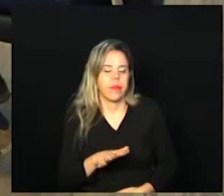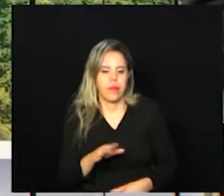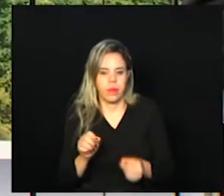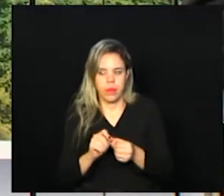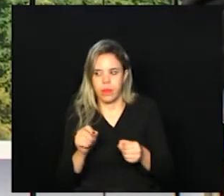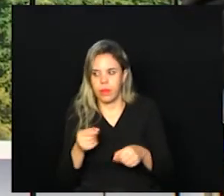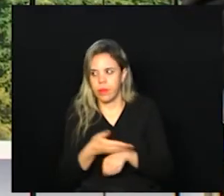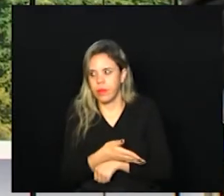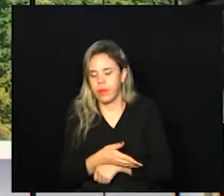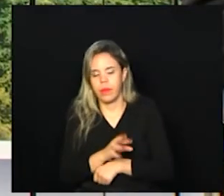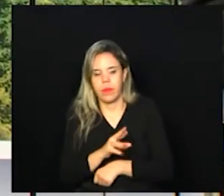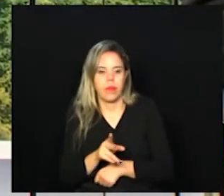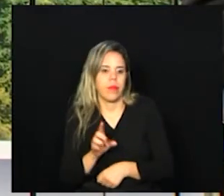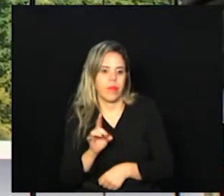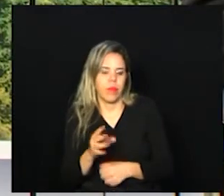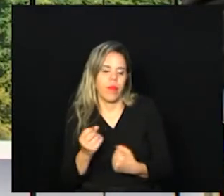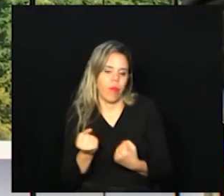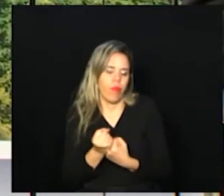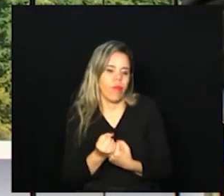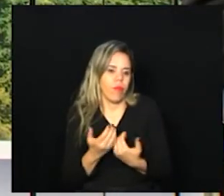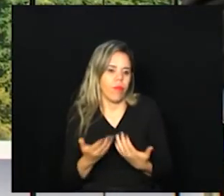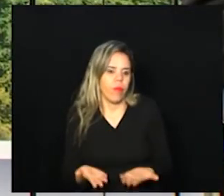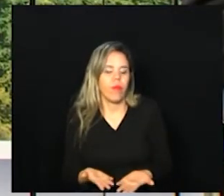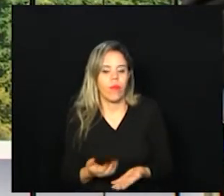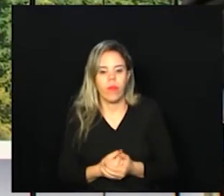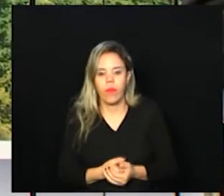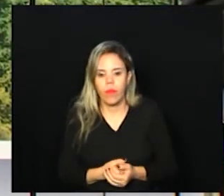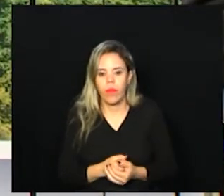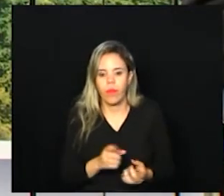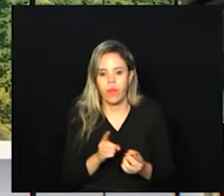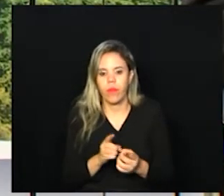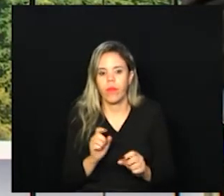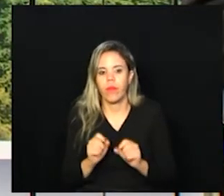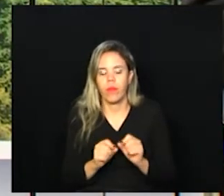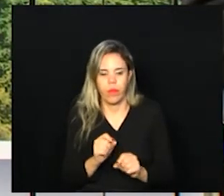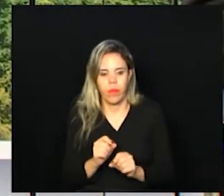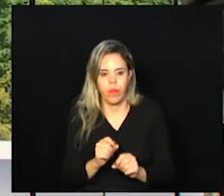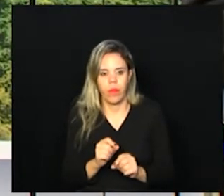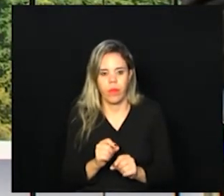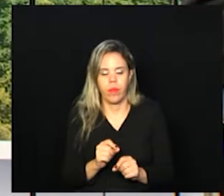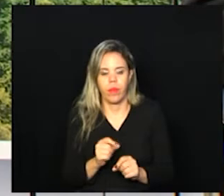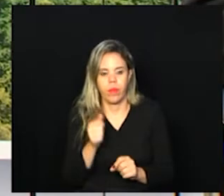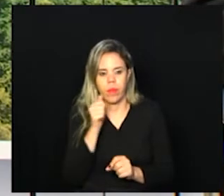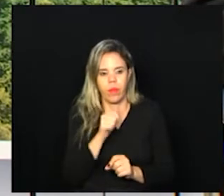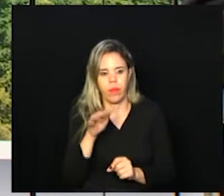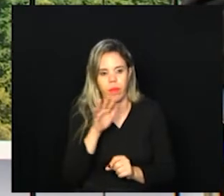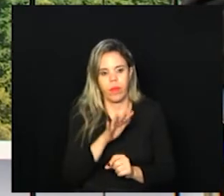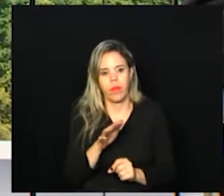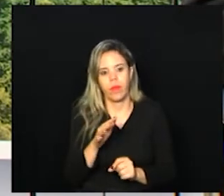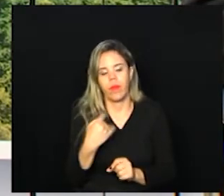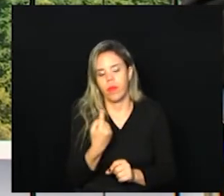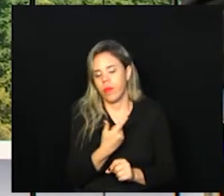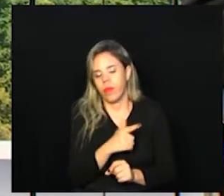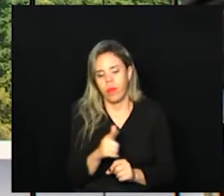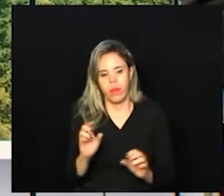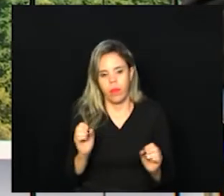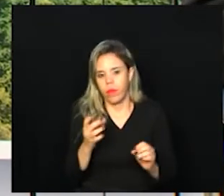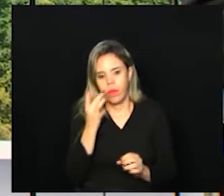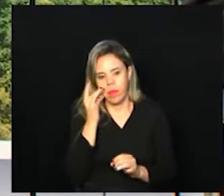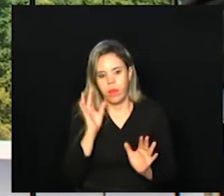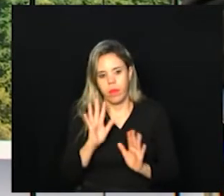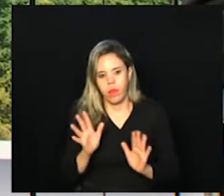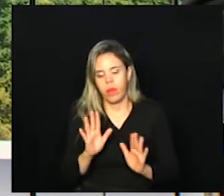não atendimento, mas é de suporte, né, mais suporte do que atendimento, mas de suporte às mulheres, e aí nós não tivemos a presença